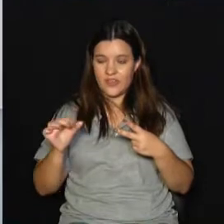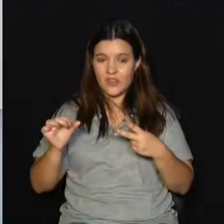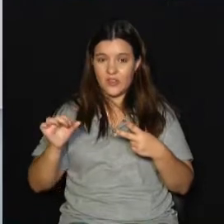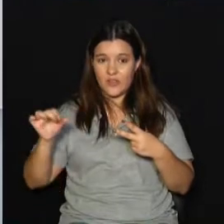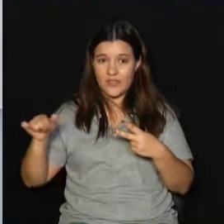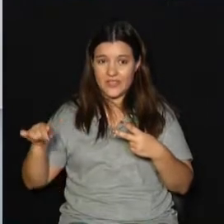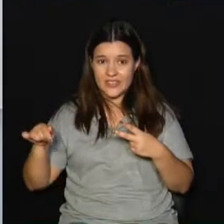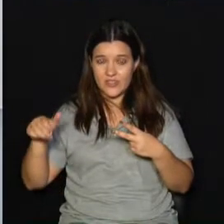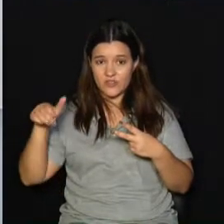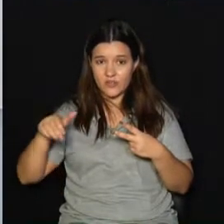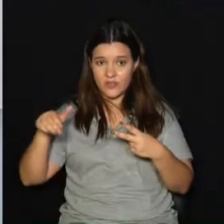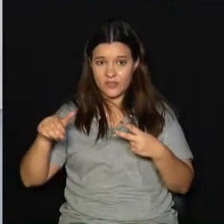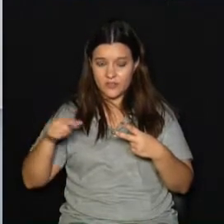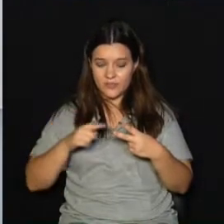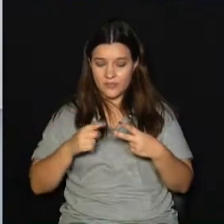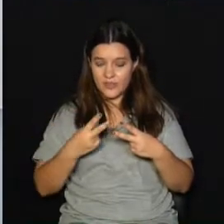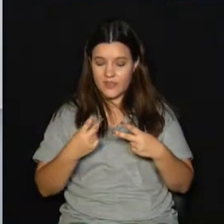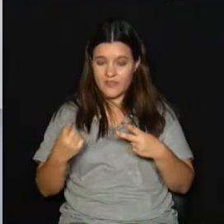103.397 votos,